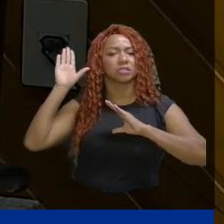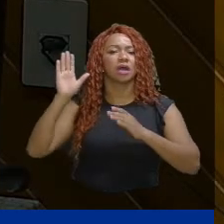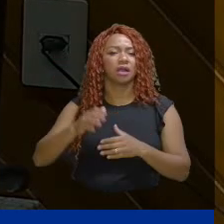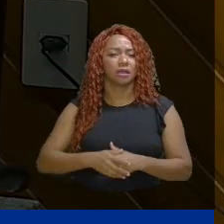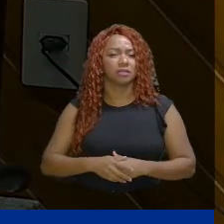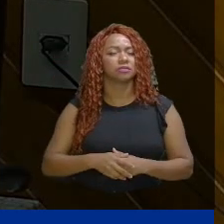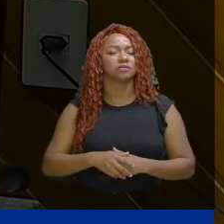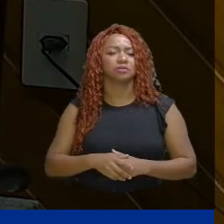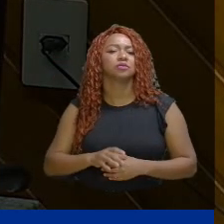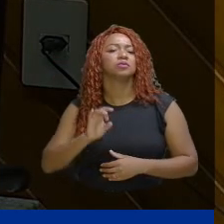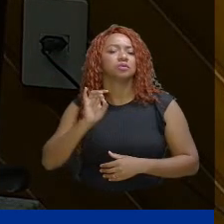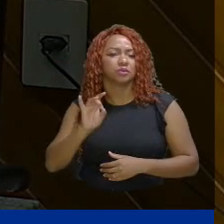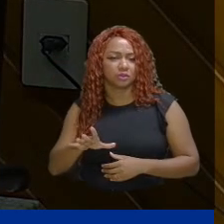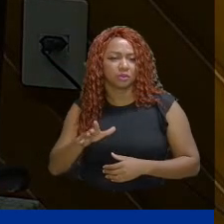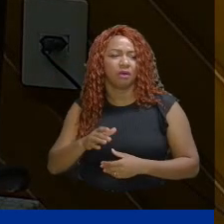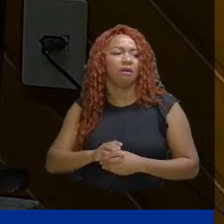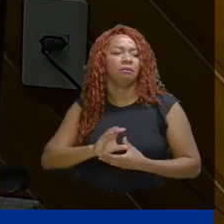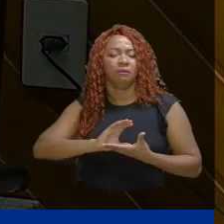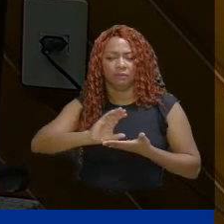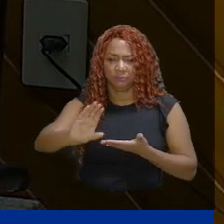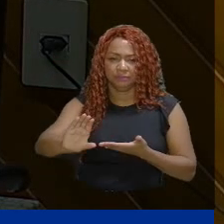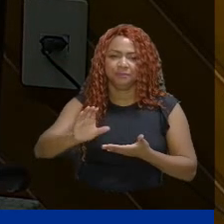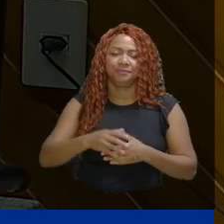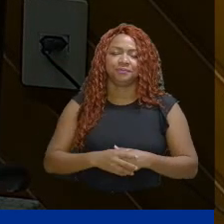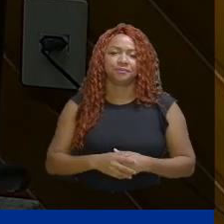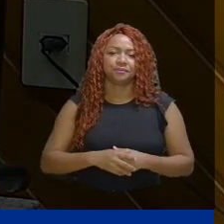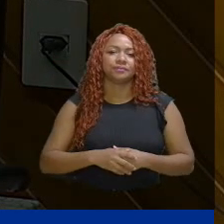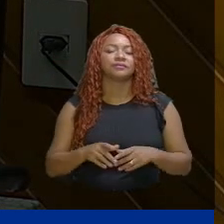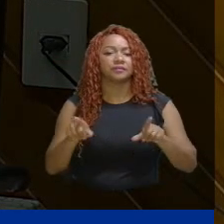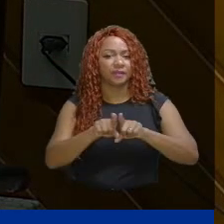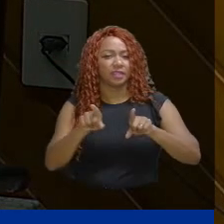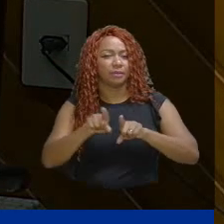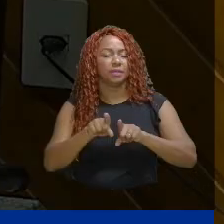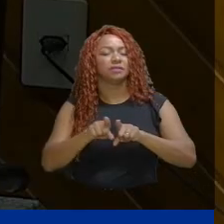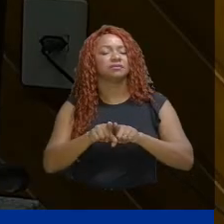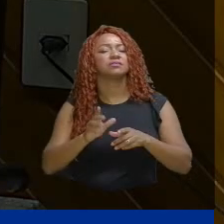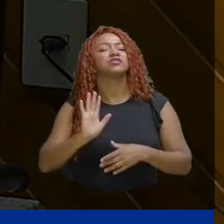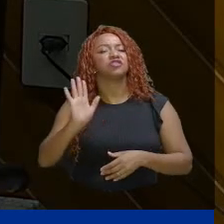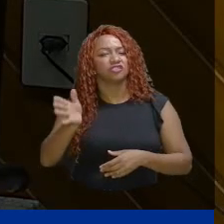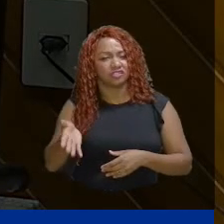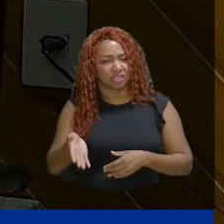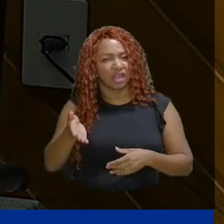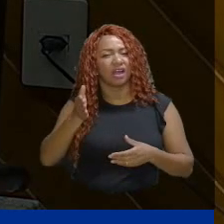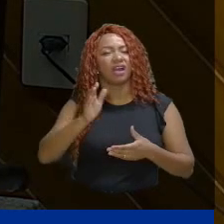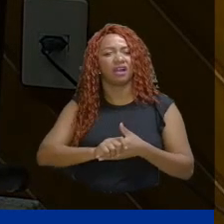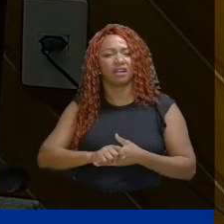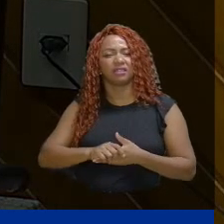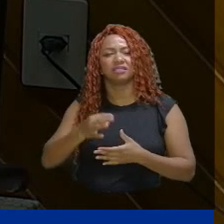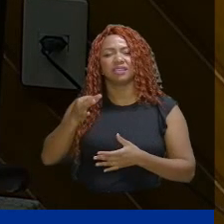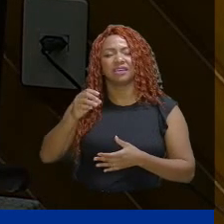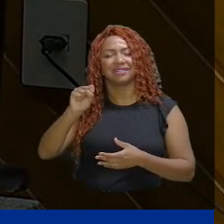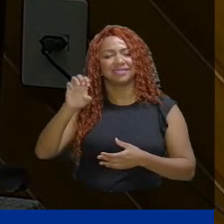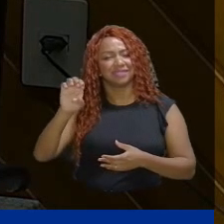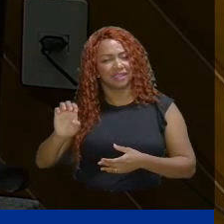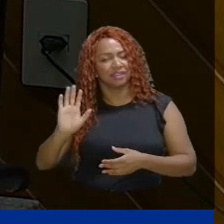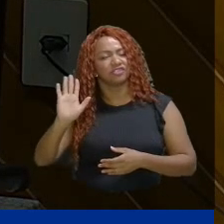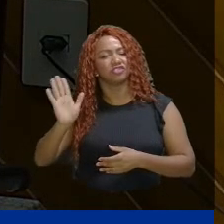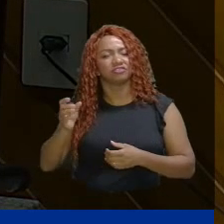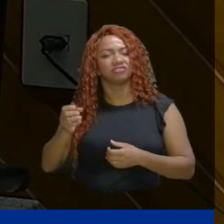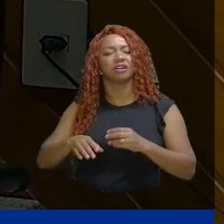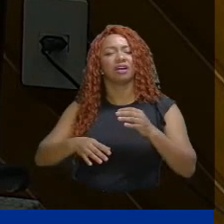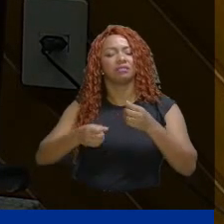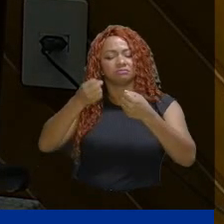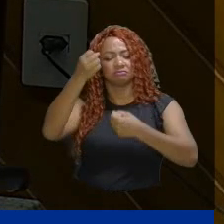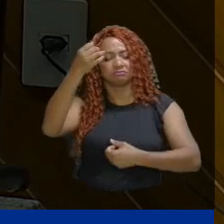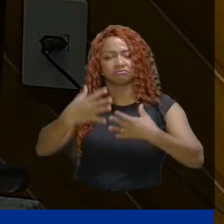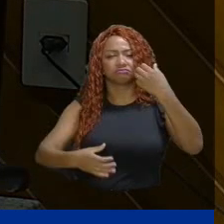ilícito, bastando o benefício. Há de ressaltar que essa questão foi pacificada pelo Tribunal Superior Eleitoral ao